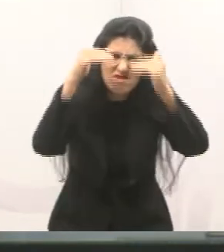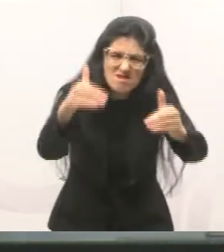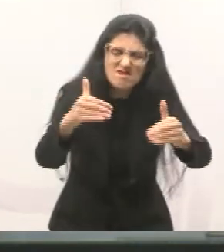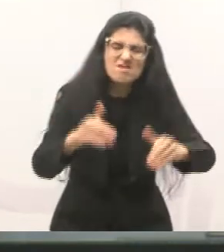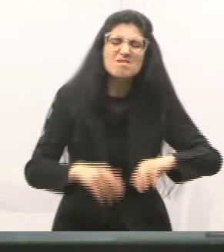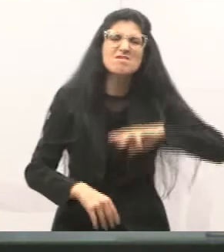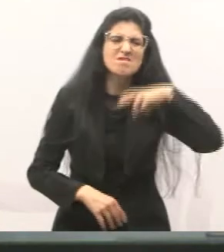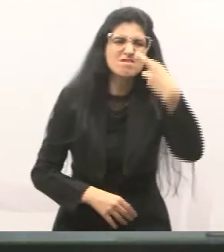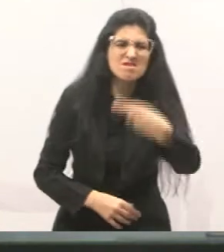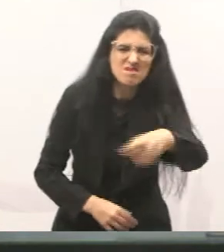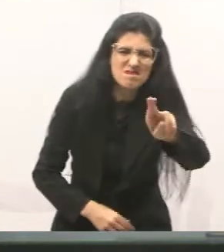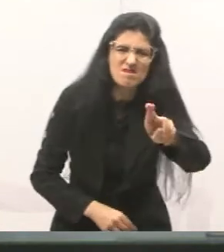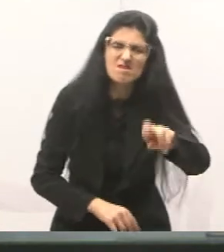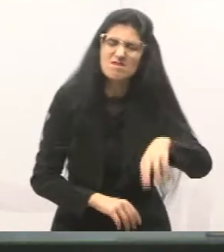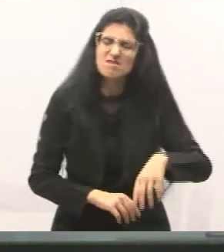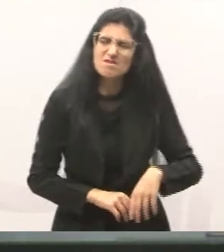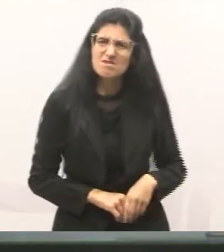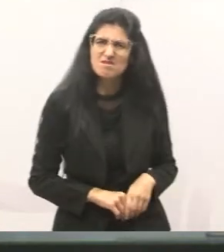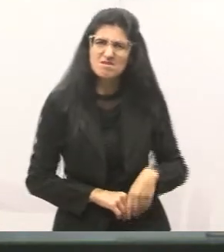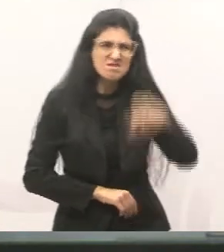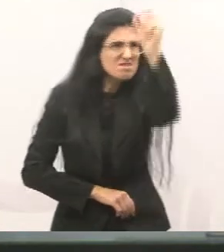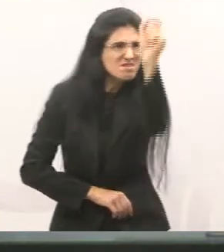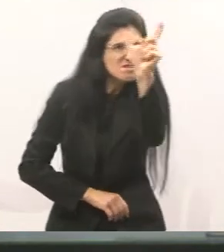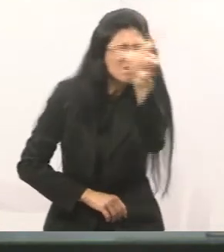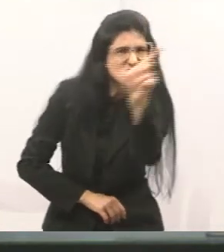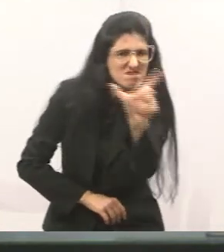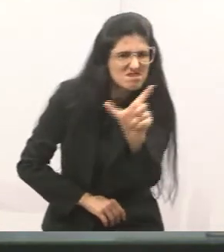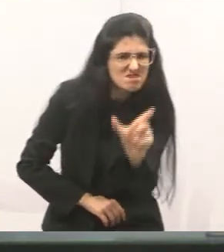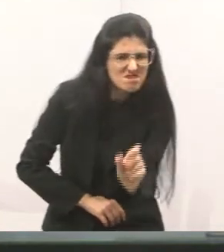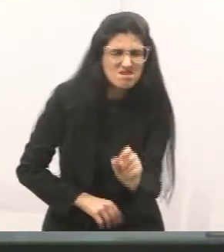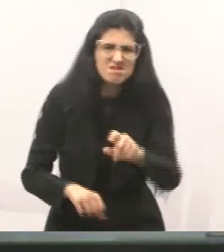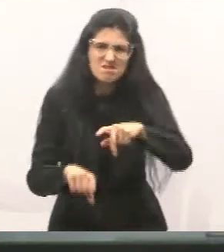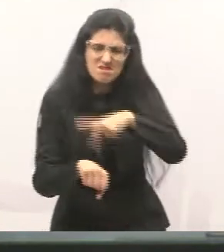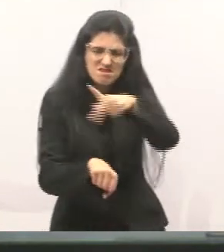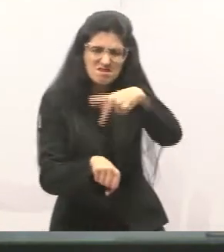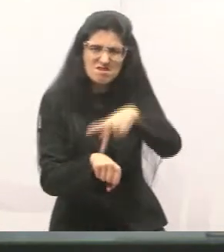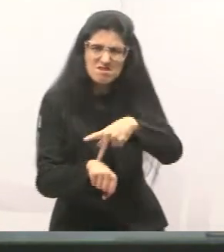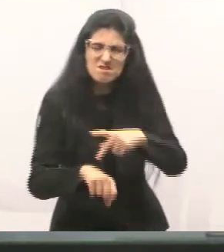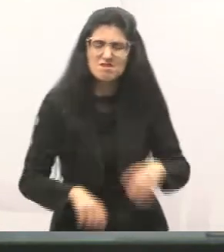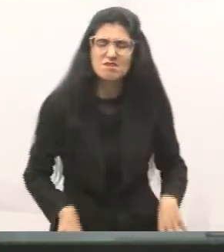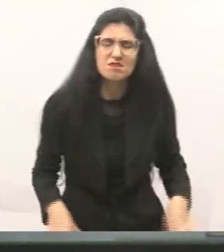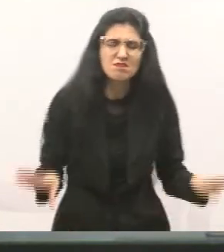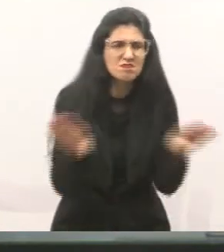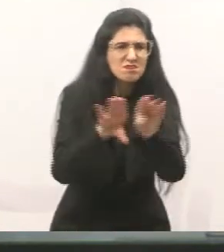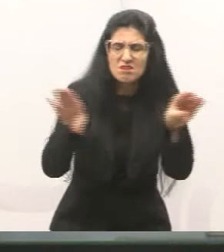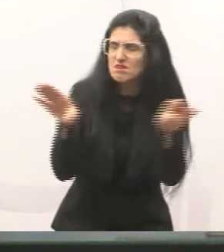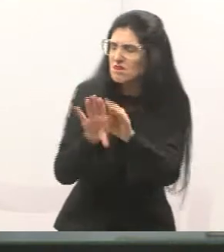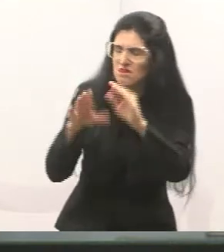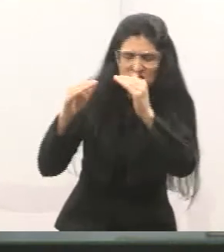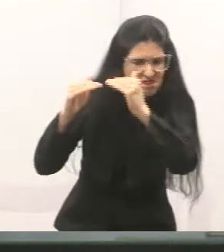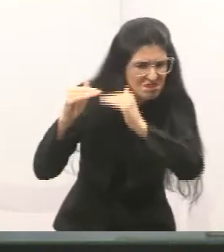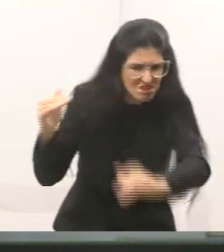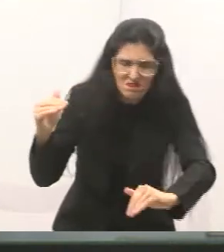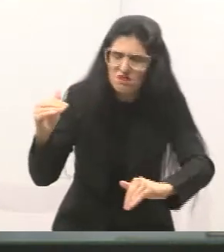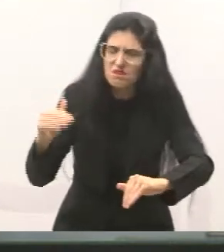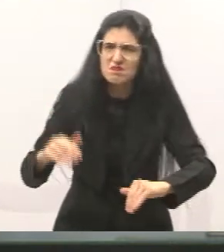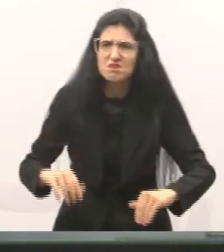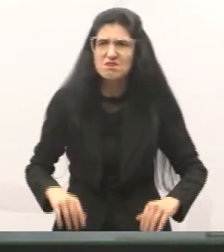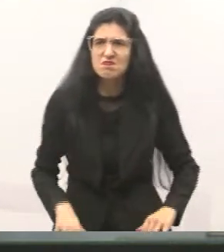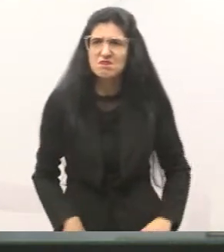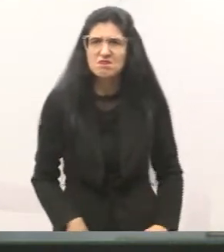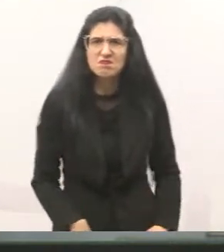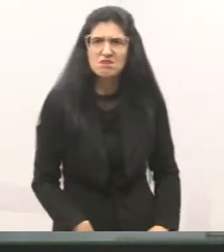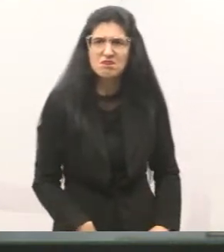religiões de matriz africana. Repúdio, inclusive, a decisão de criar o selo